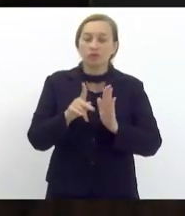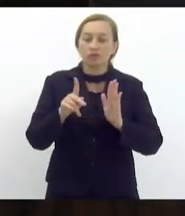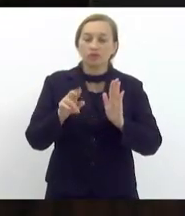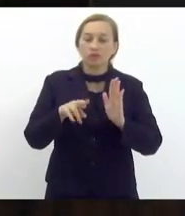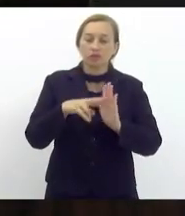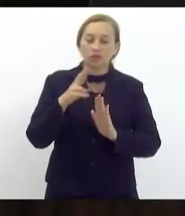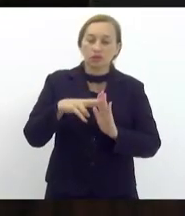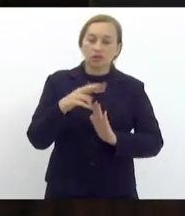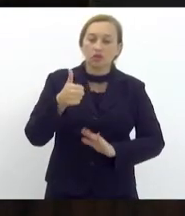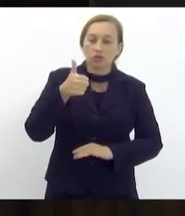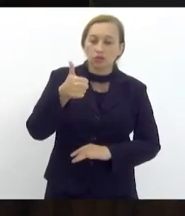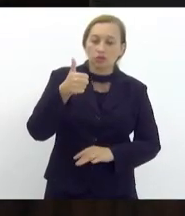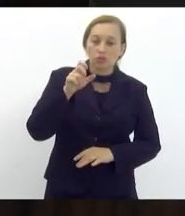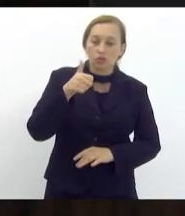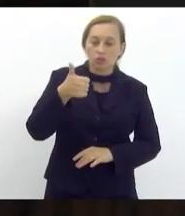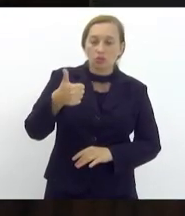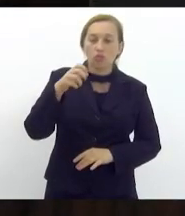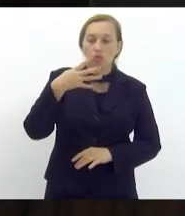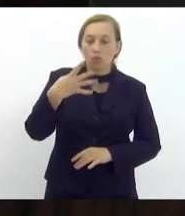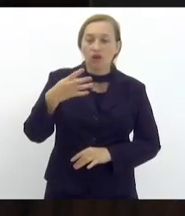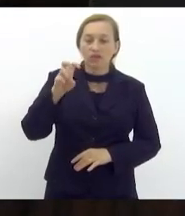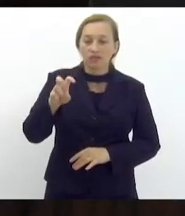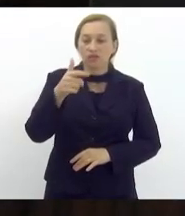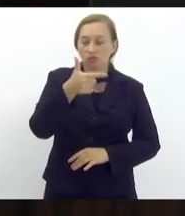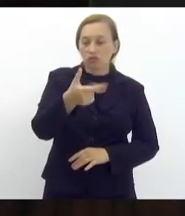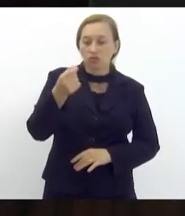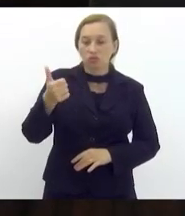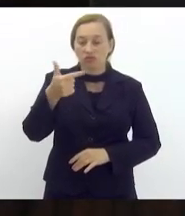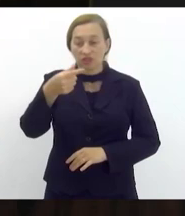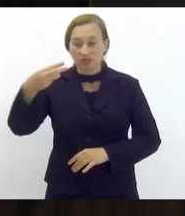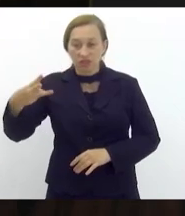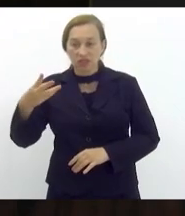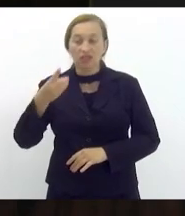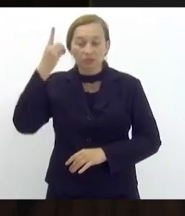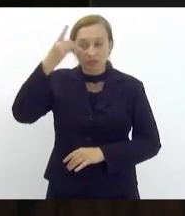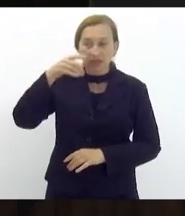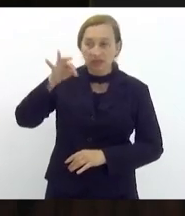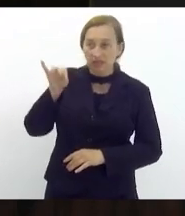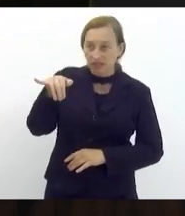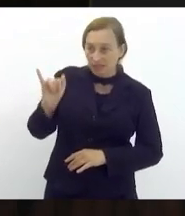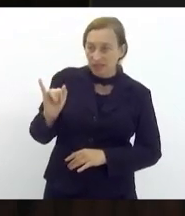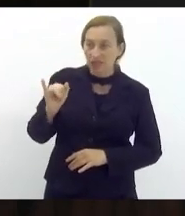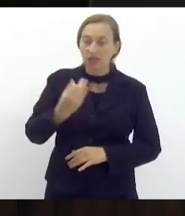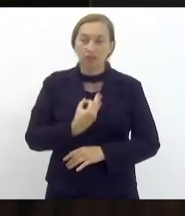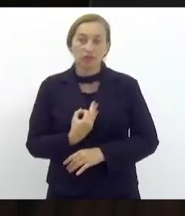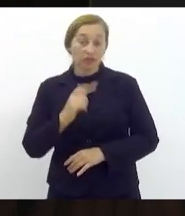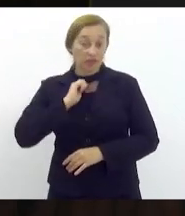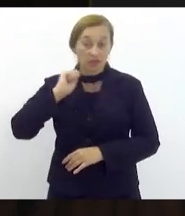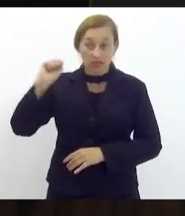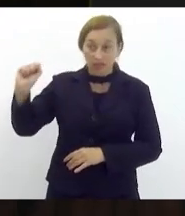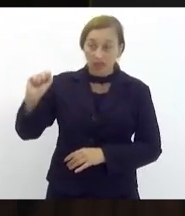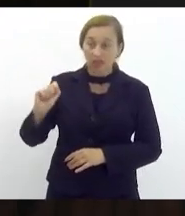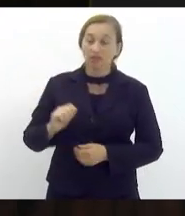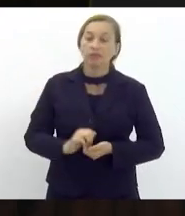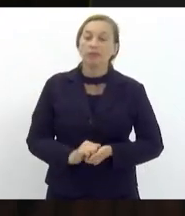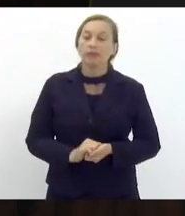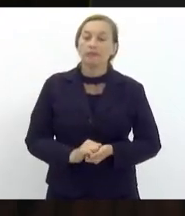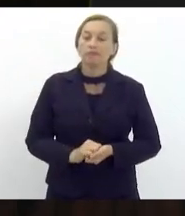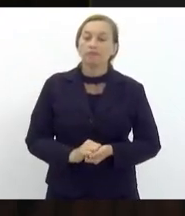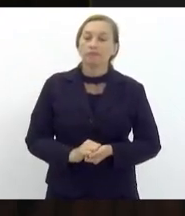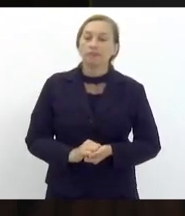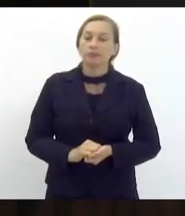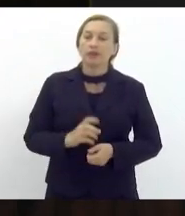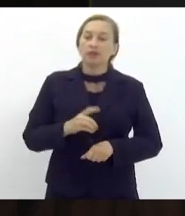pode resolução 145 de 23 de autoria do deputado tão de Vieira quer concede a medalha Tiradentes e respectivo